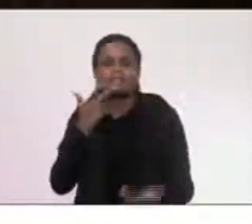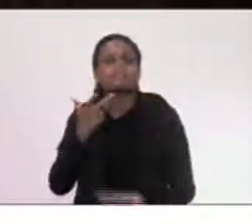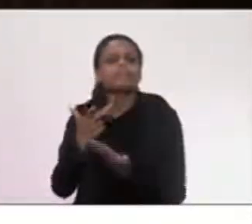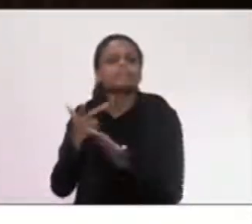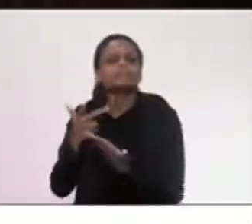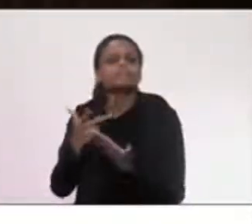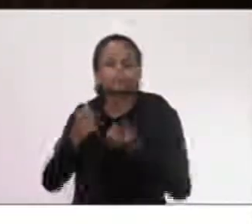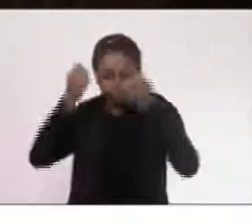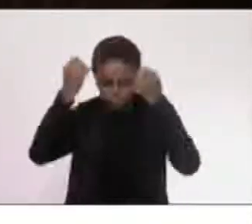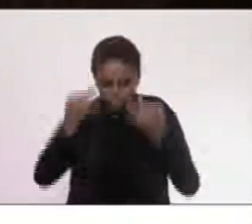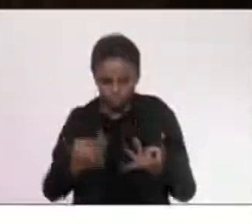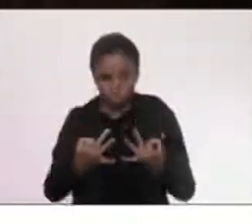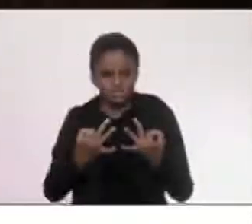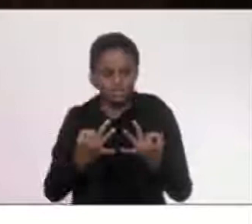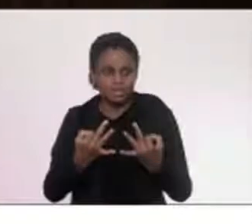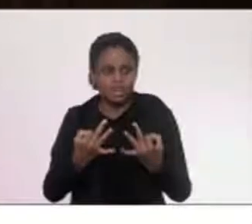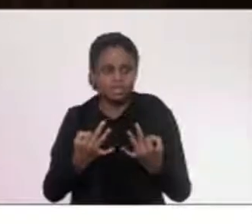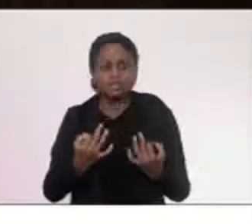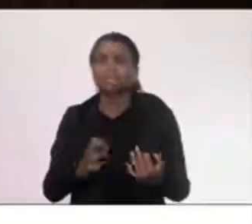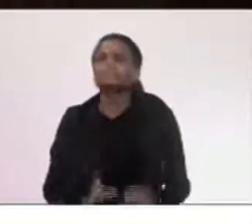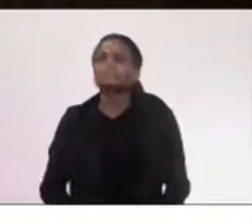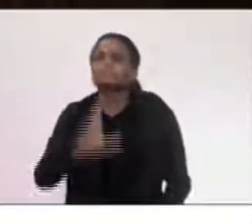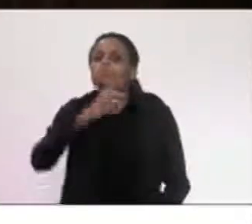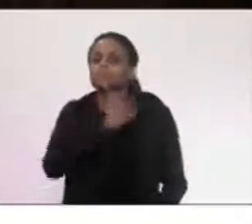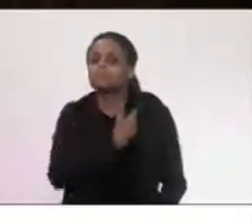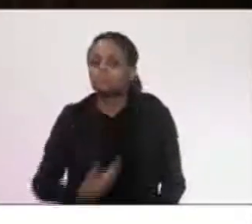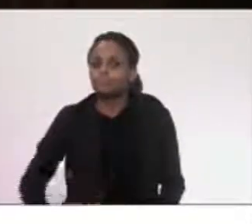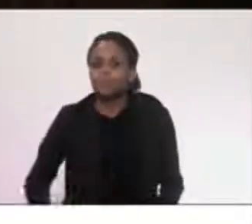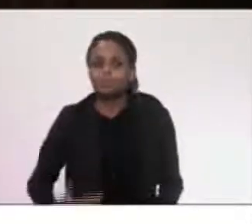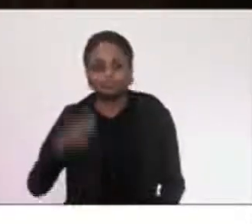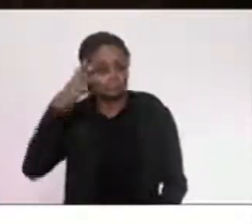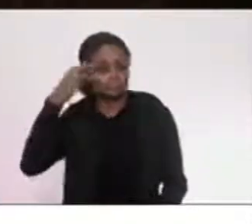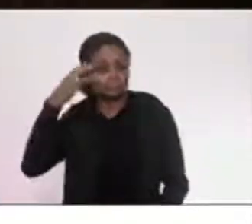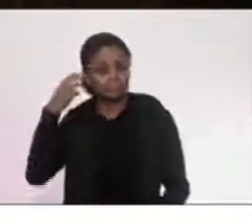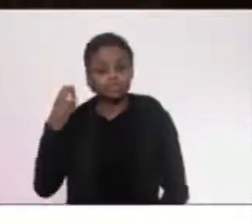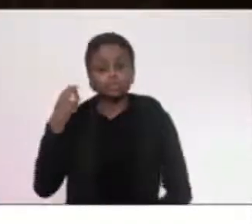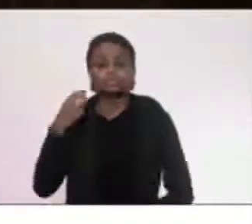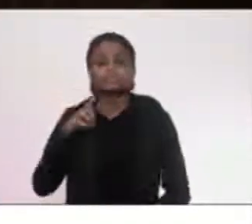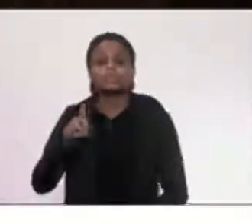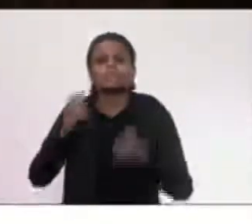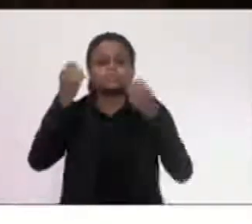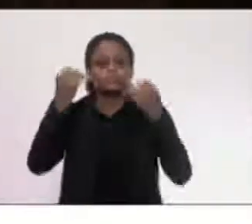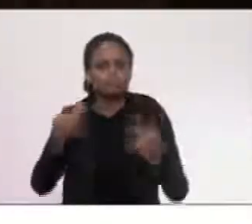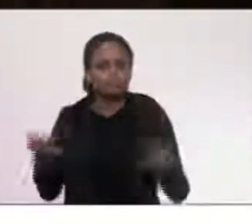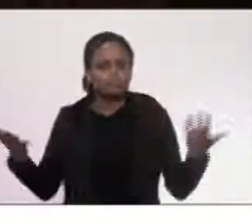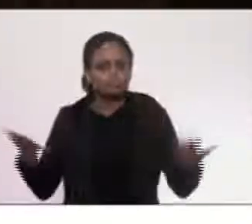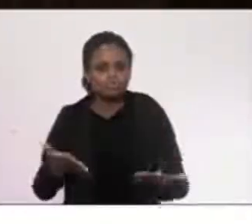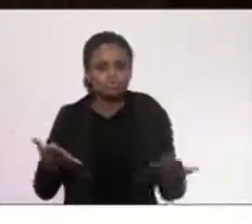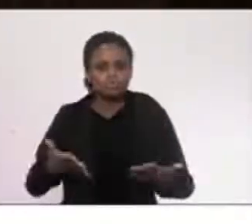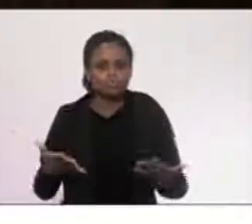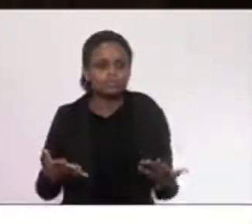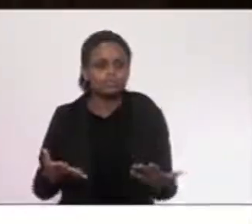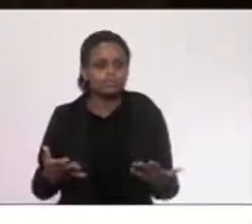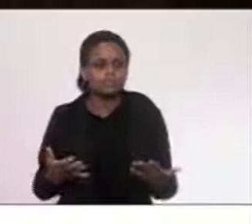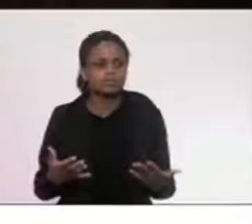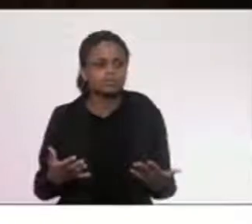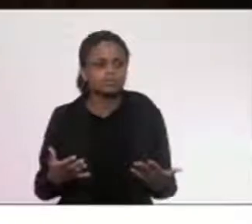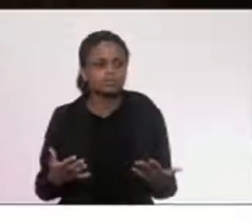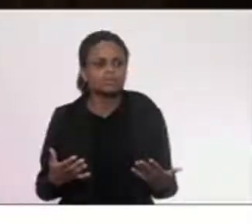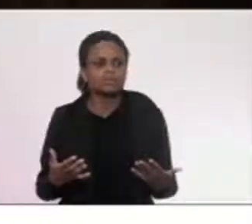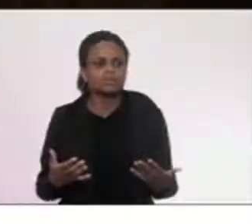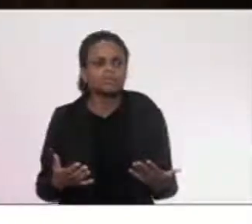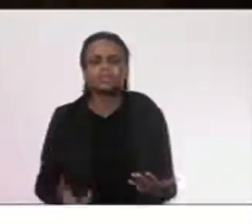prestação de contas do líder do governo Witzel, que apresentou aqui uma